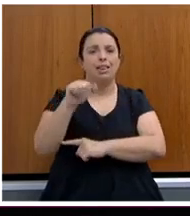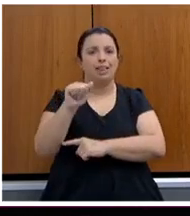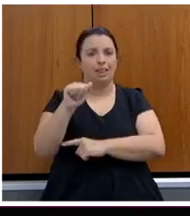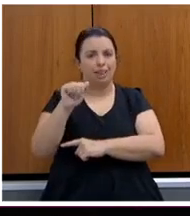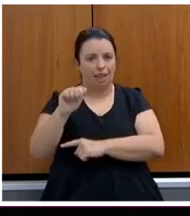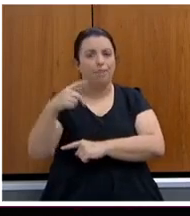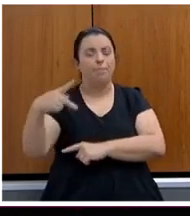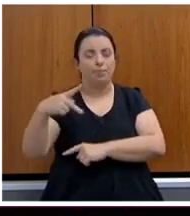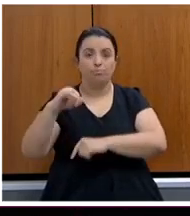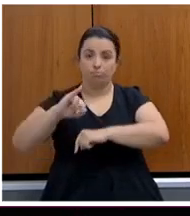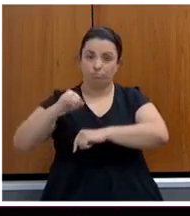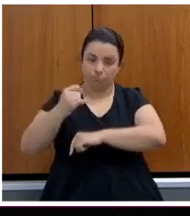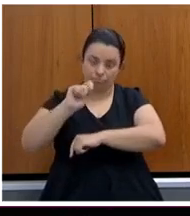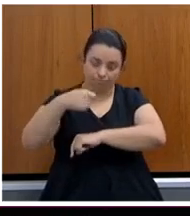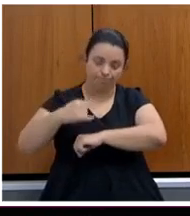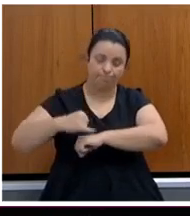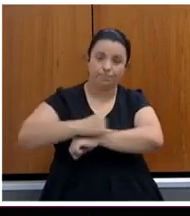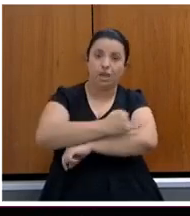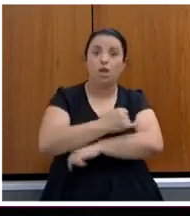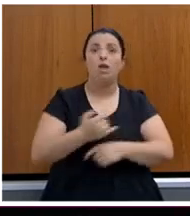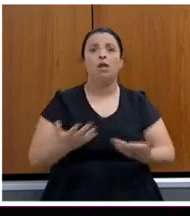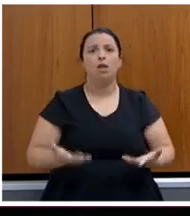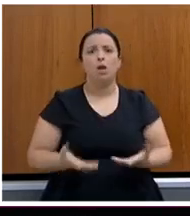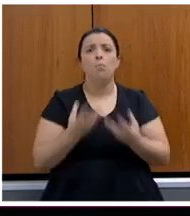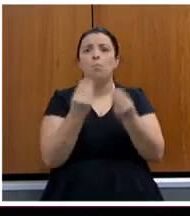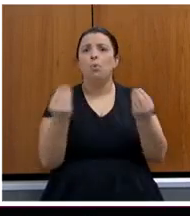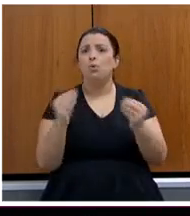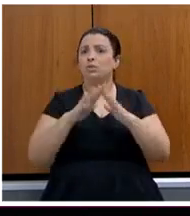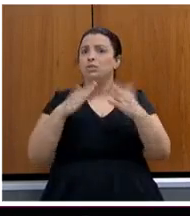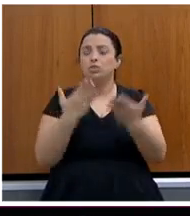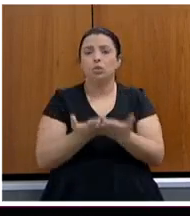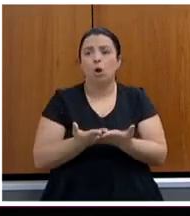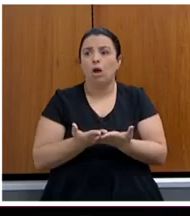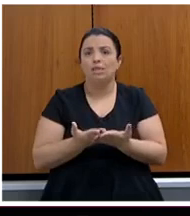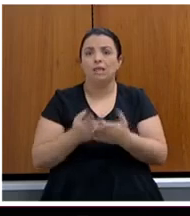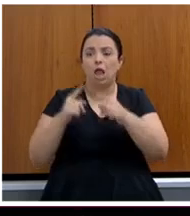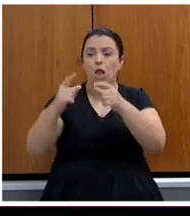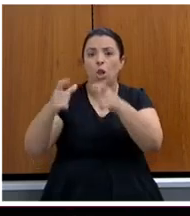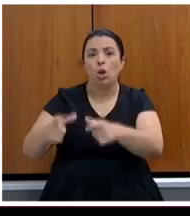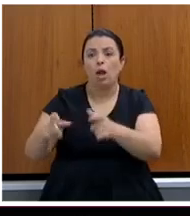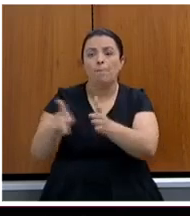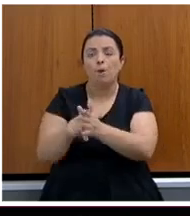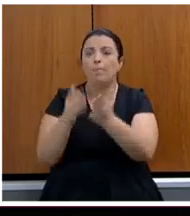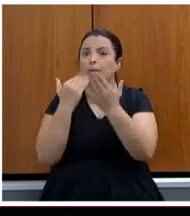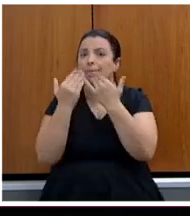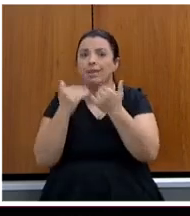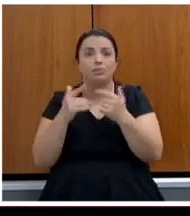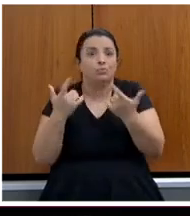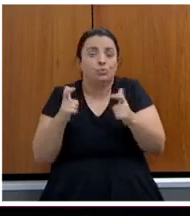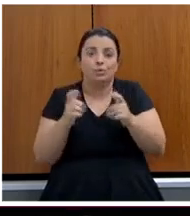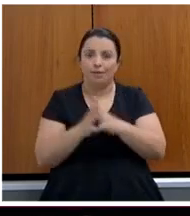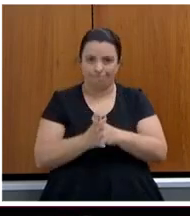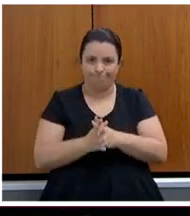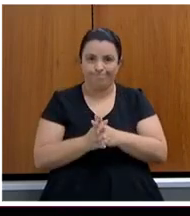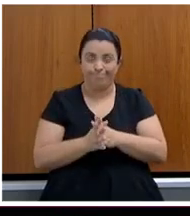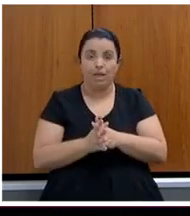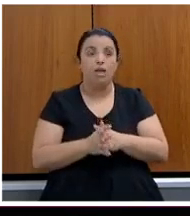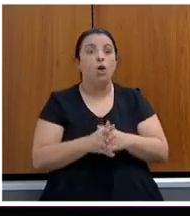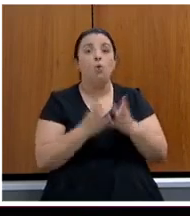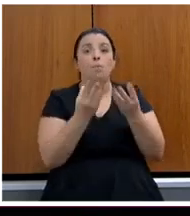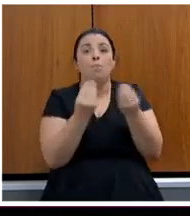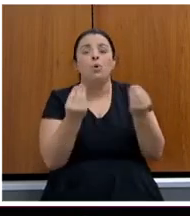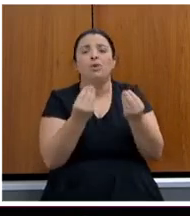o território as crianças comem pelos cantos pelos corredores da escola 582 escolas não tem lugar para guardar a